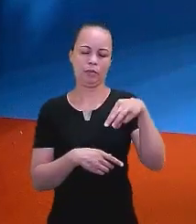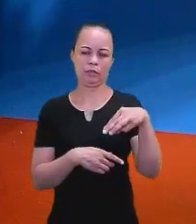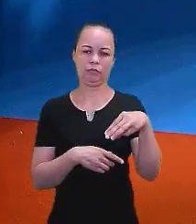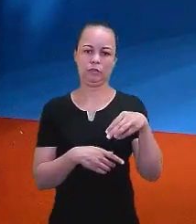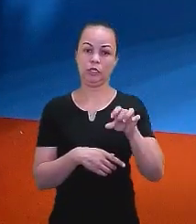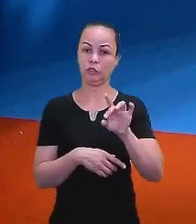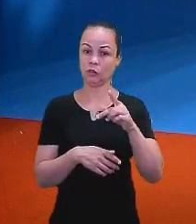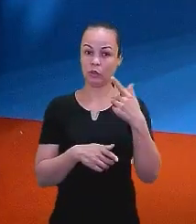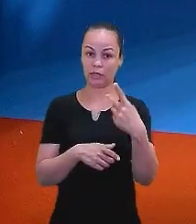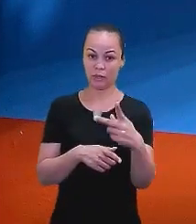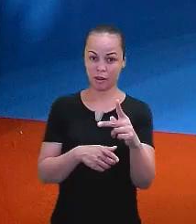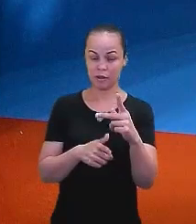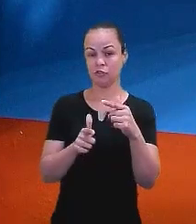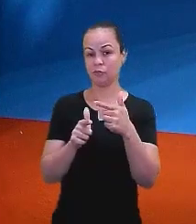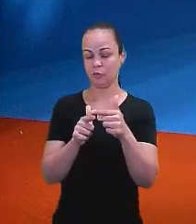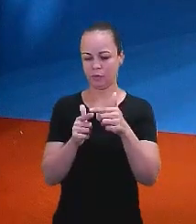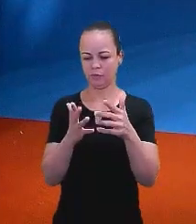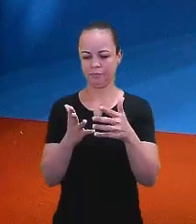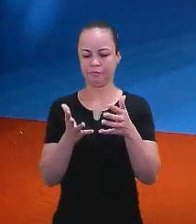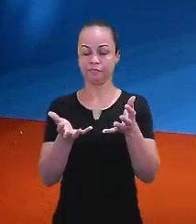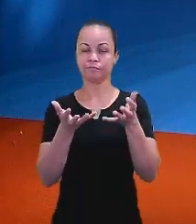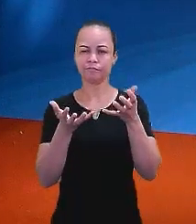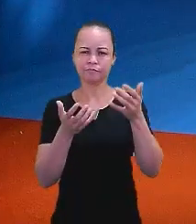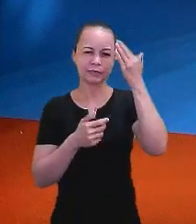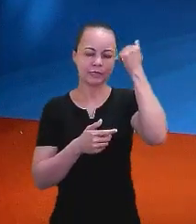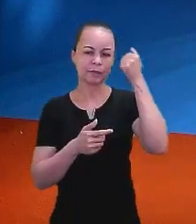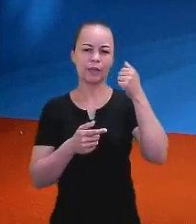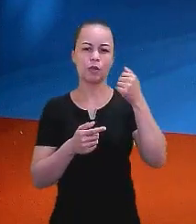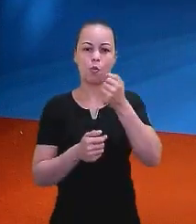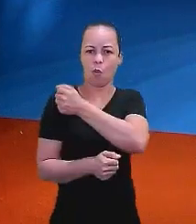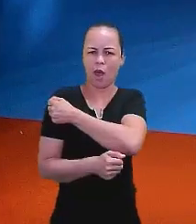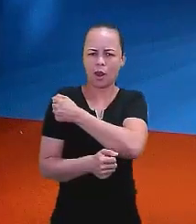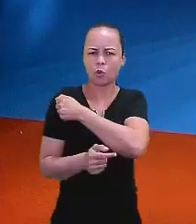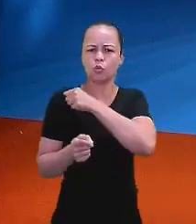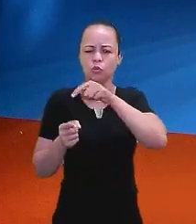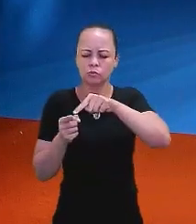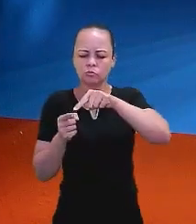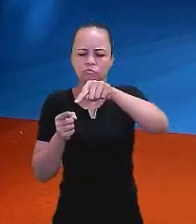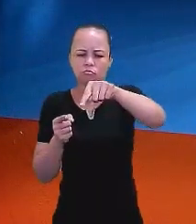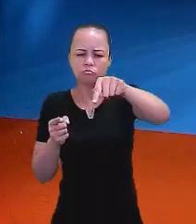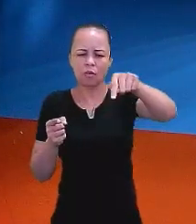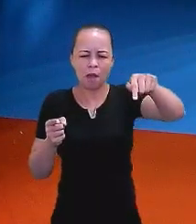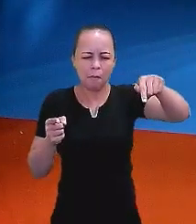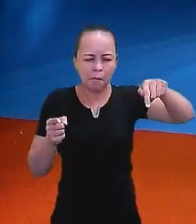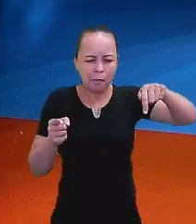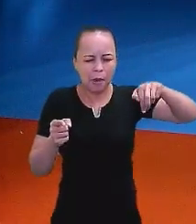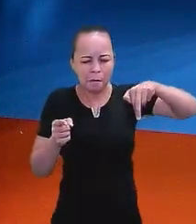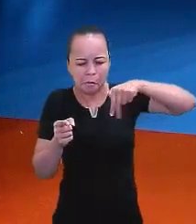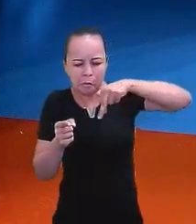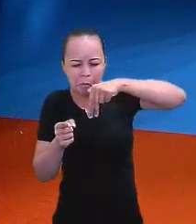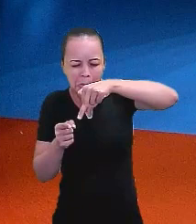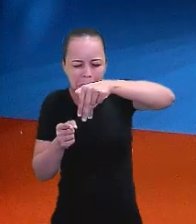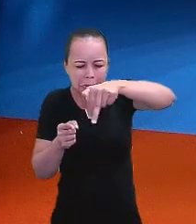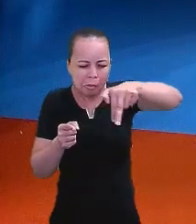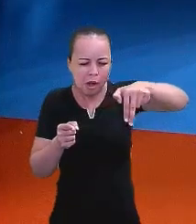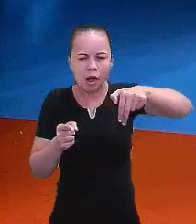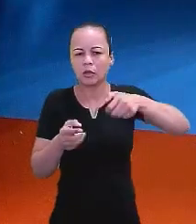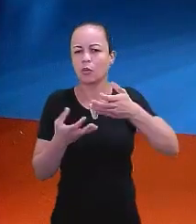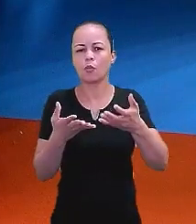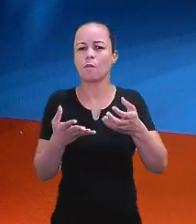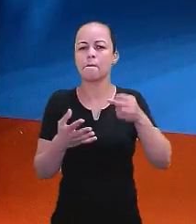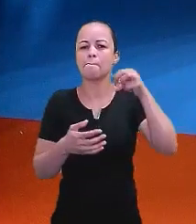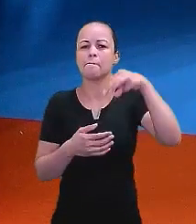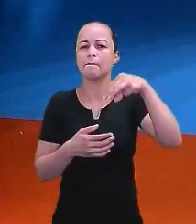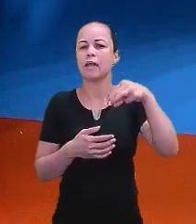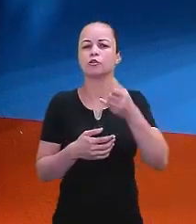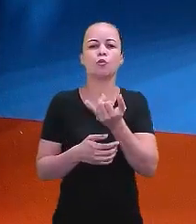ele quer saber, um aluno que dá uma volta completa nessa quadra percorre quantos metros? Se é